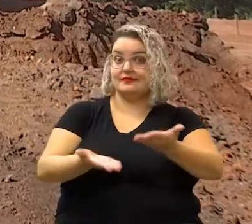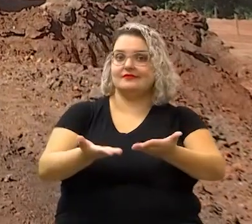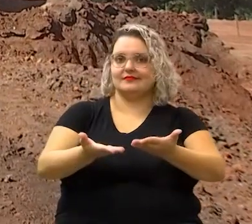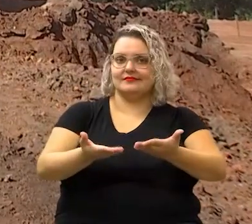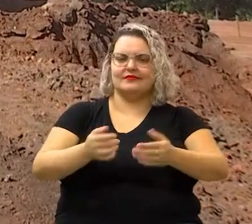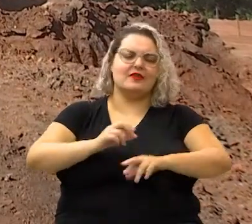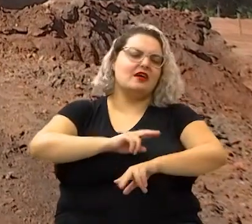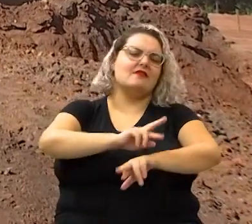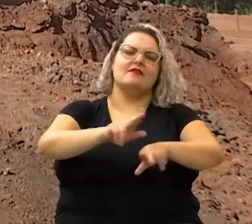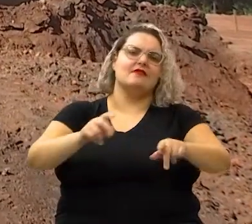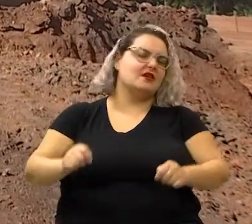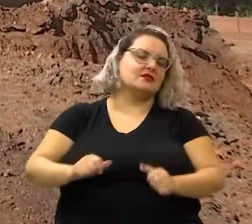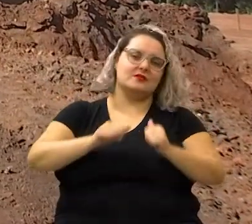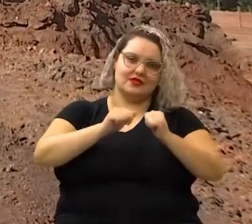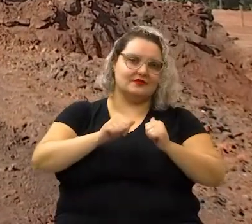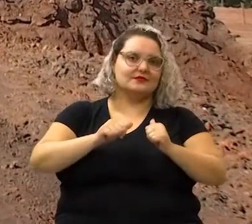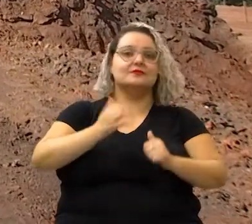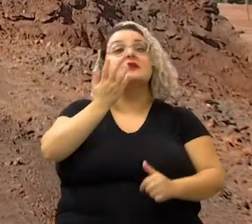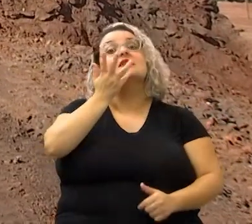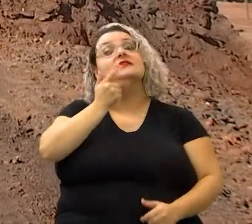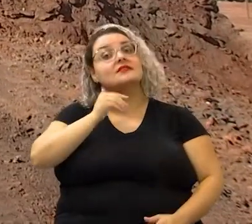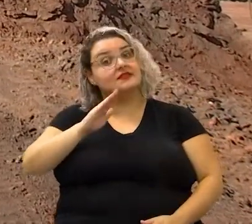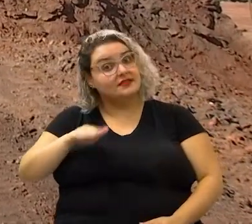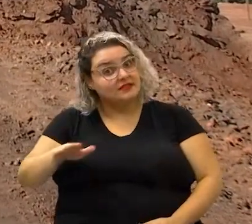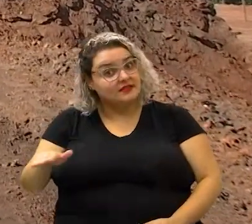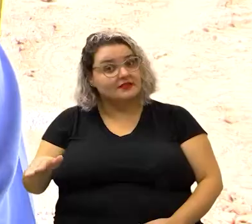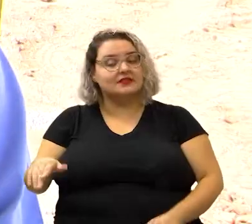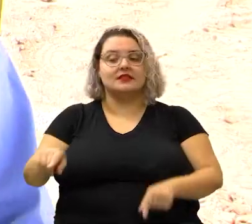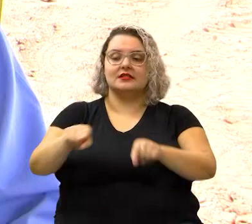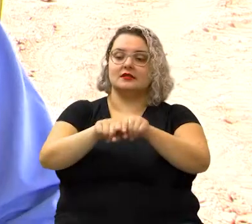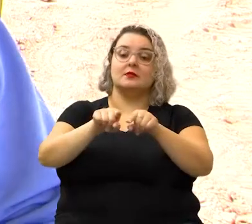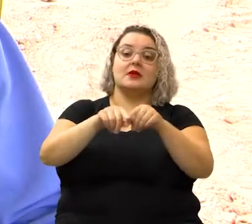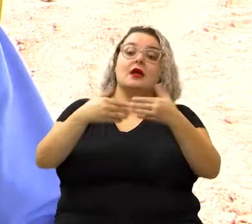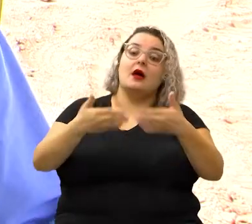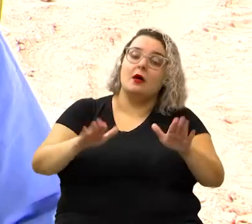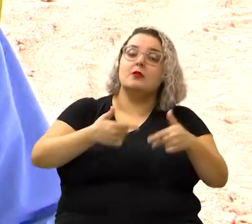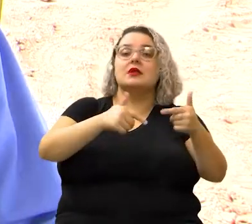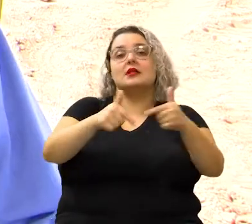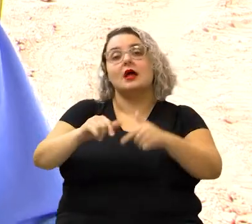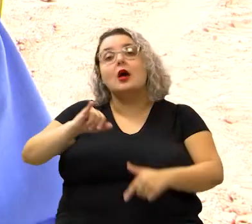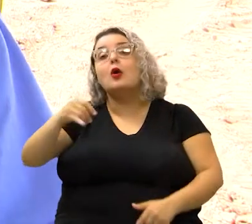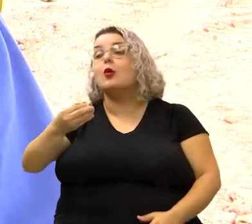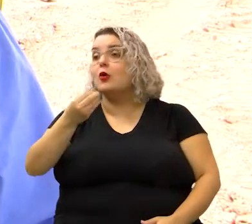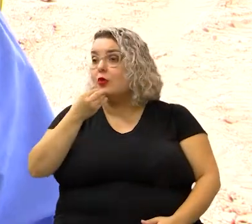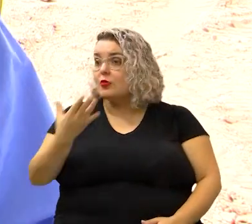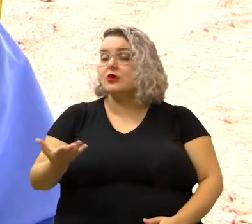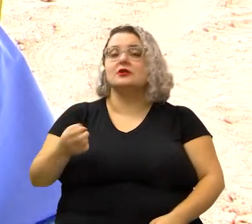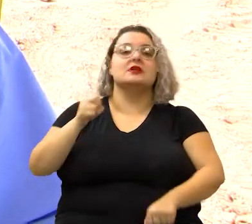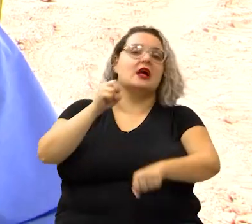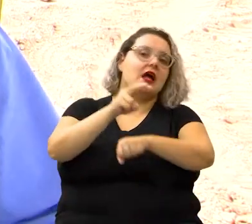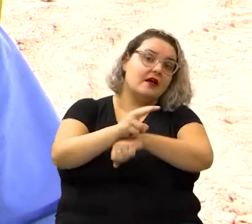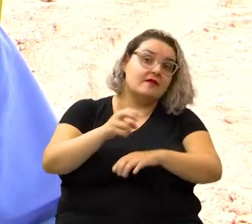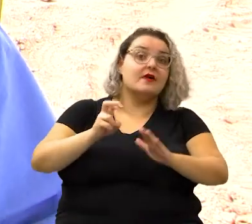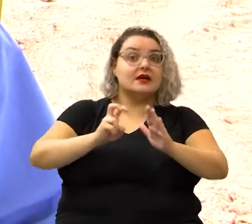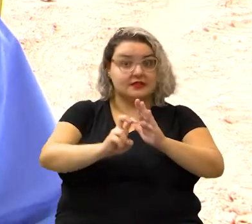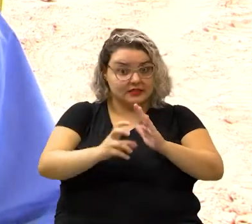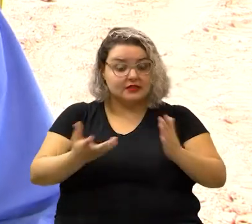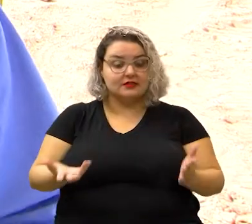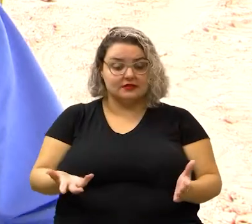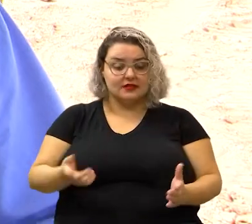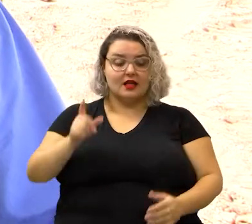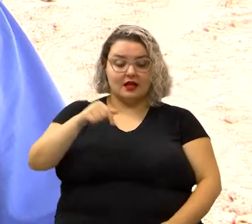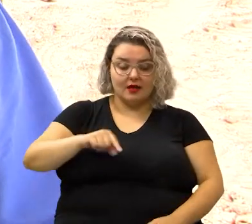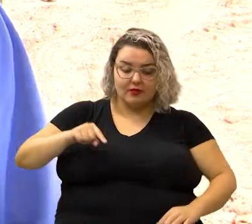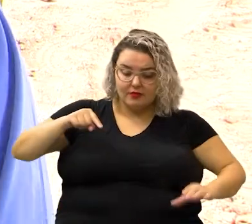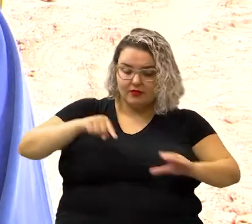trará muitos muitos benefícios para as crianças além de gerar emprego gerar oportunidades gerar vagas nas creches